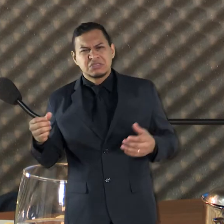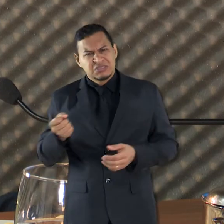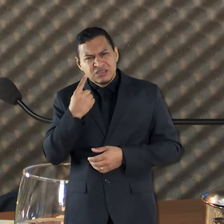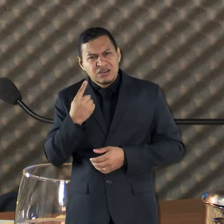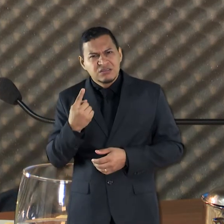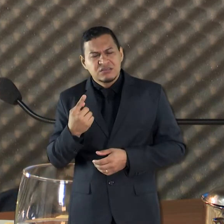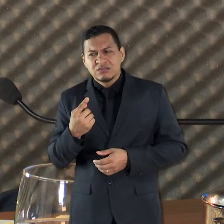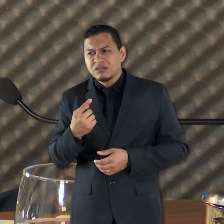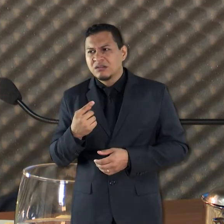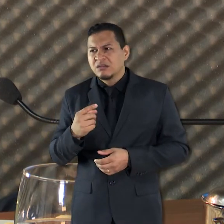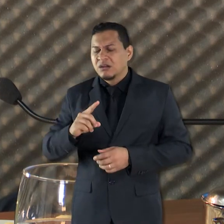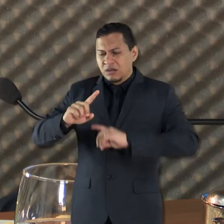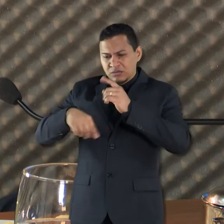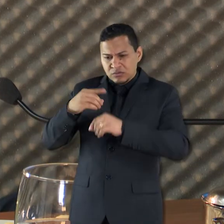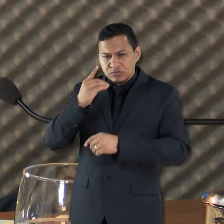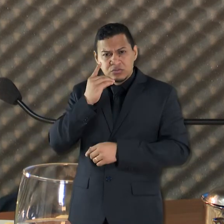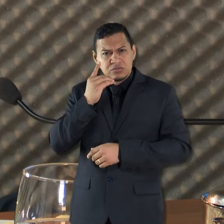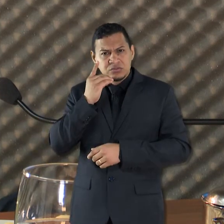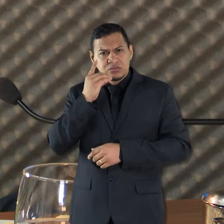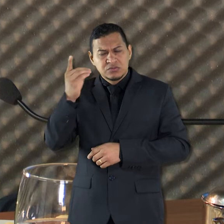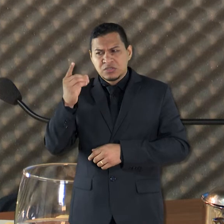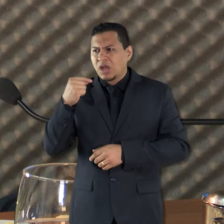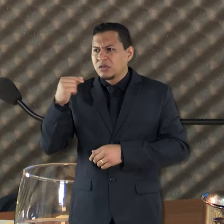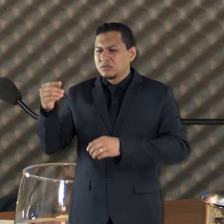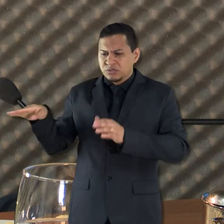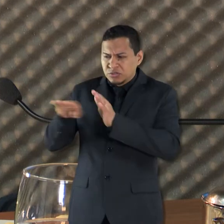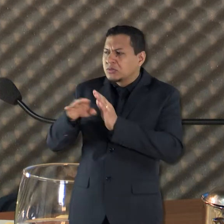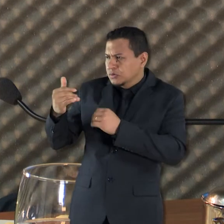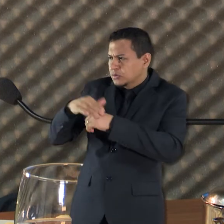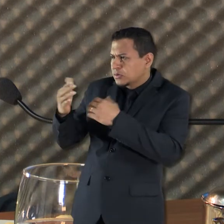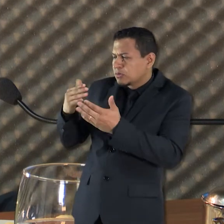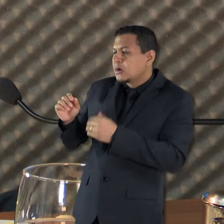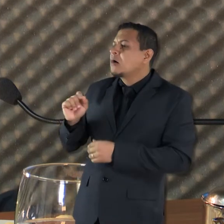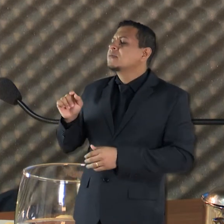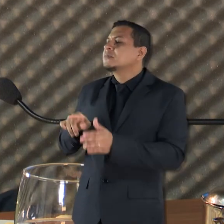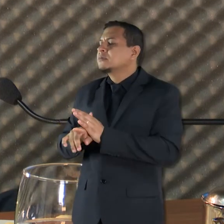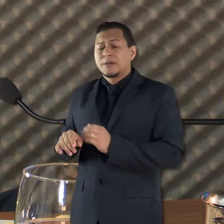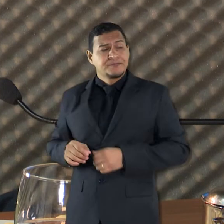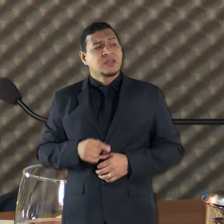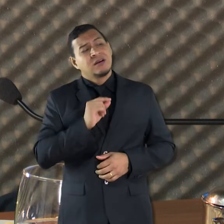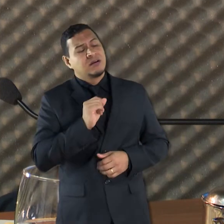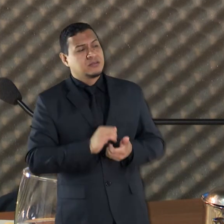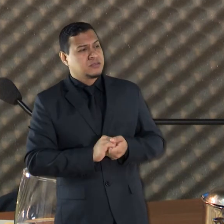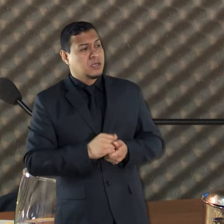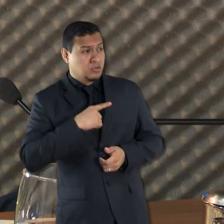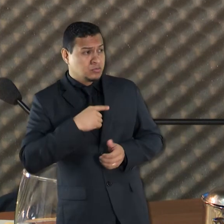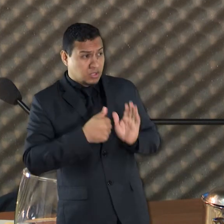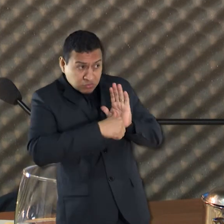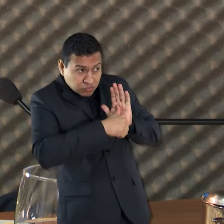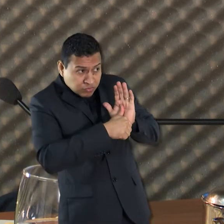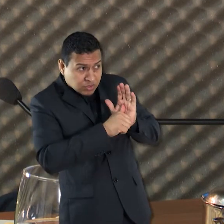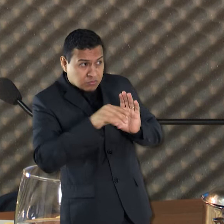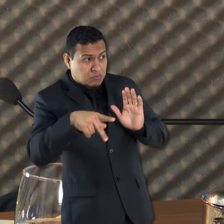tirar. Estranho, né? Aí no último dia lá ele chegou comigo, queria falar. Não, o que foi, Zé Maria? Ele, não, é o seguinte,